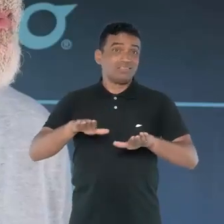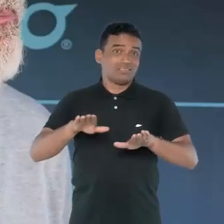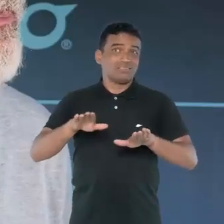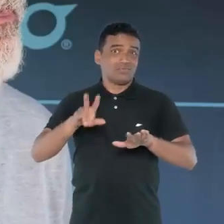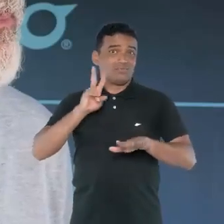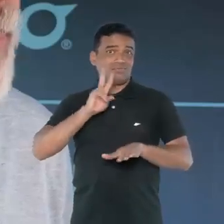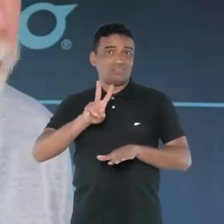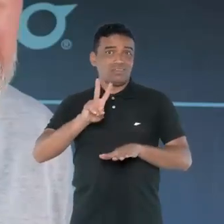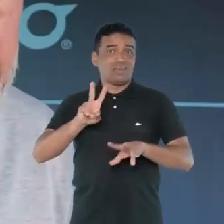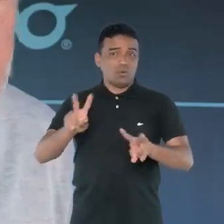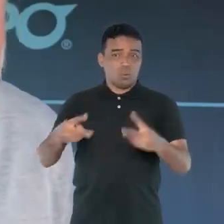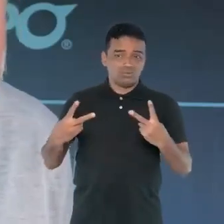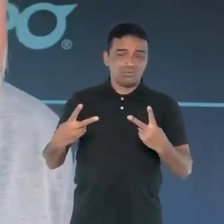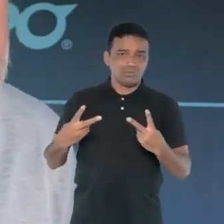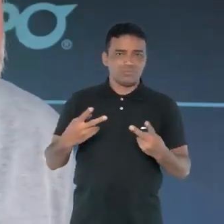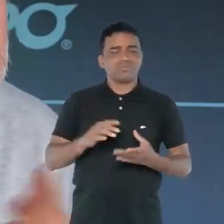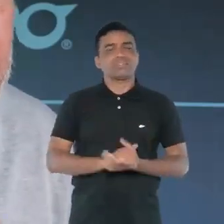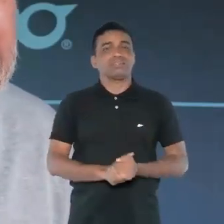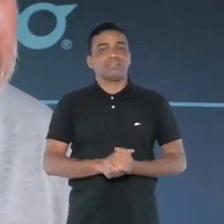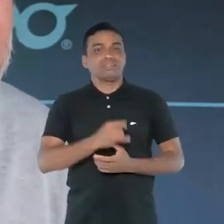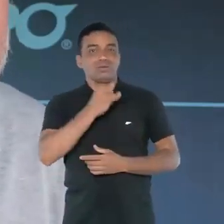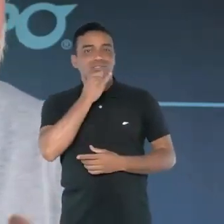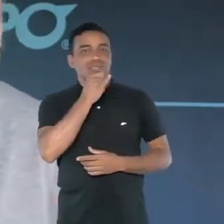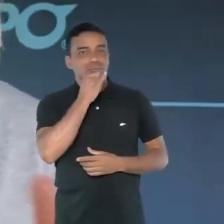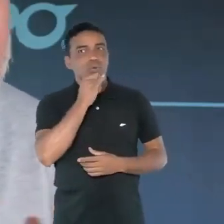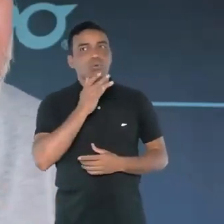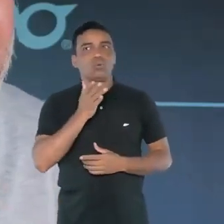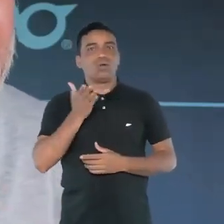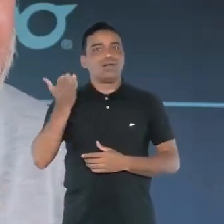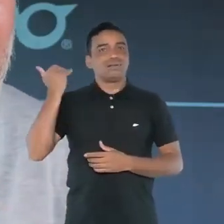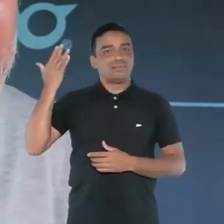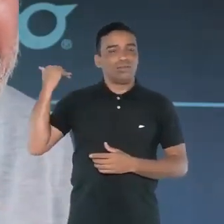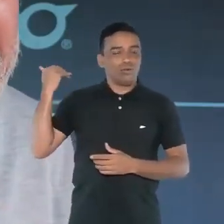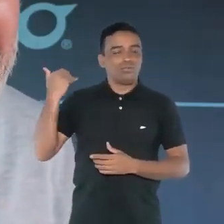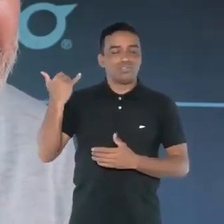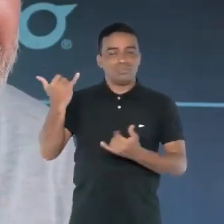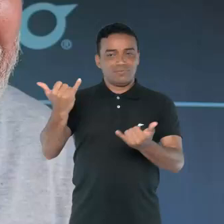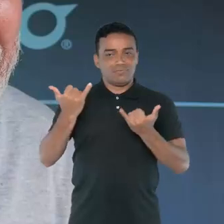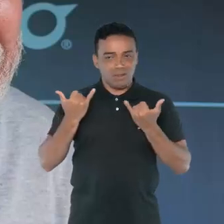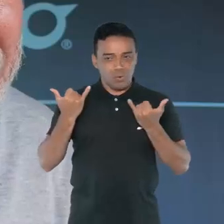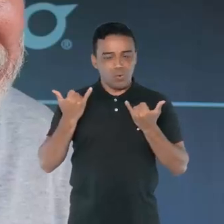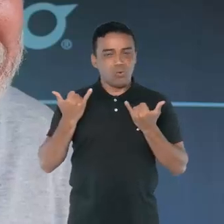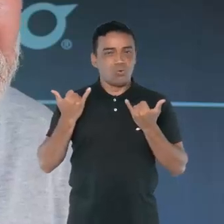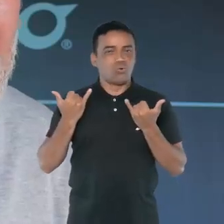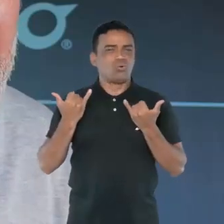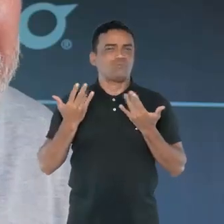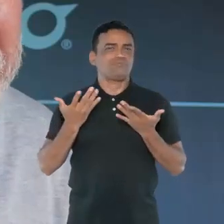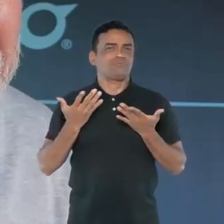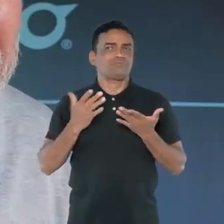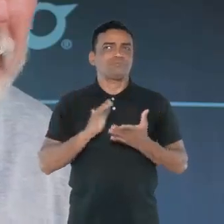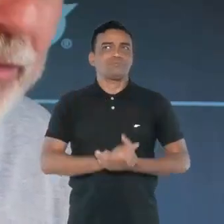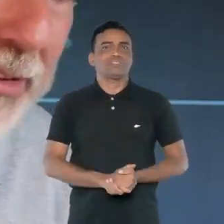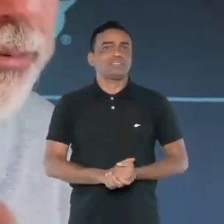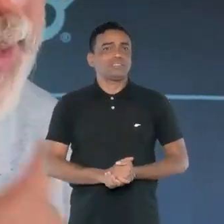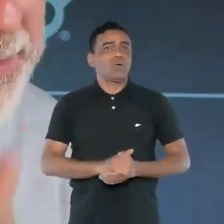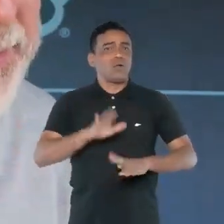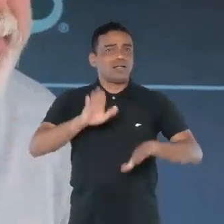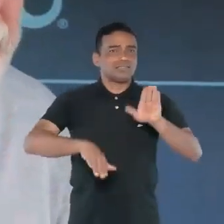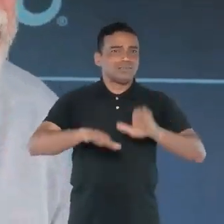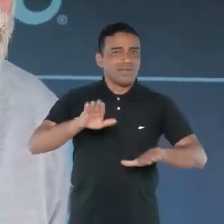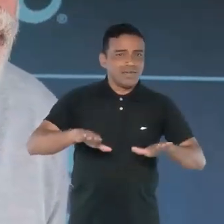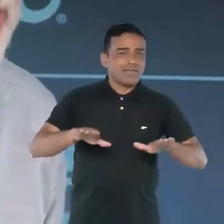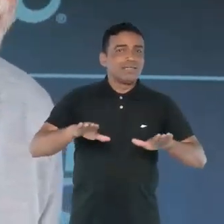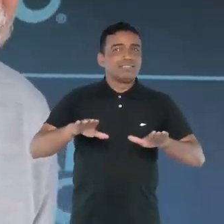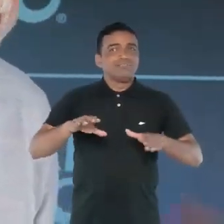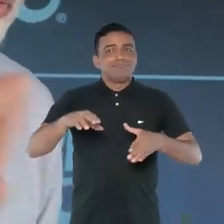Ainda que a gente, na questão anterior, você tinha me falado sobre que essas questões às vezes passam assim